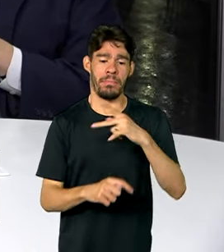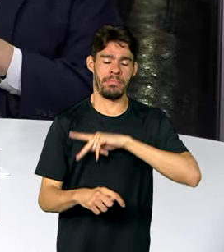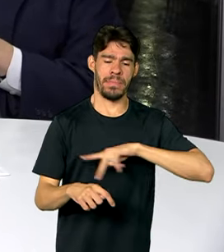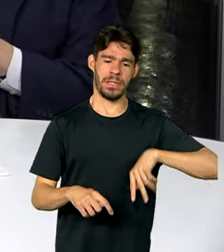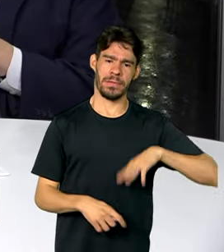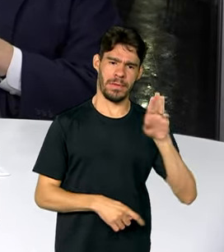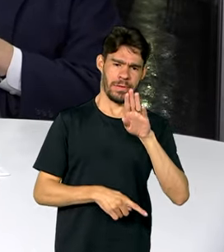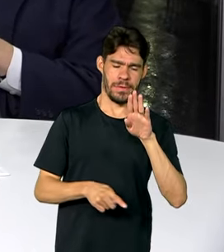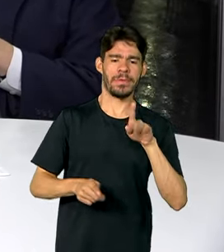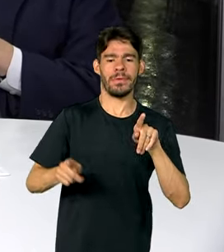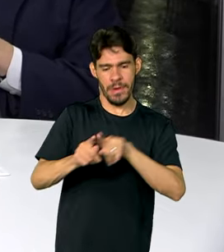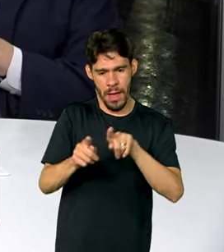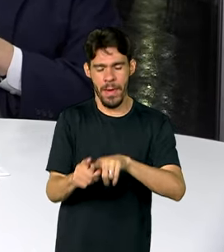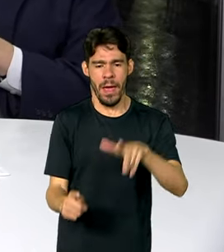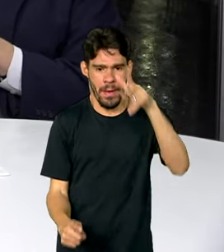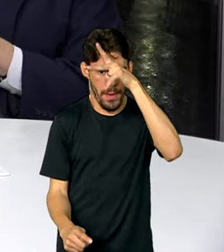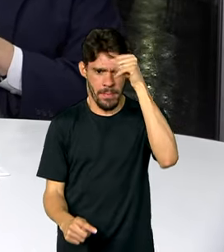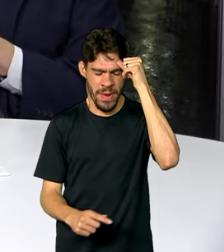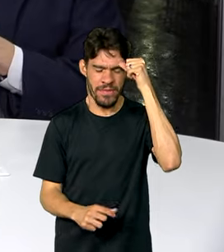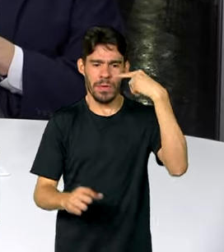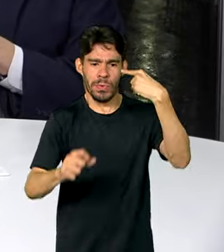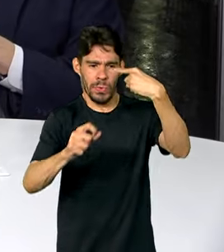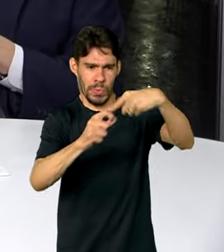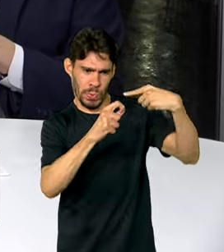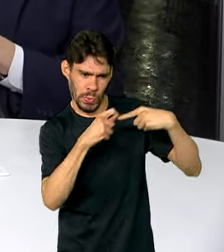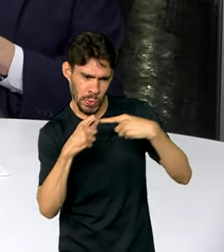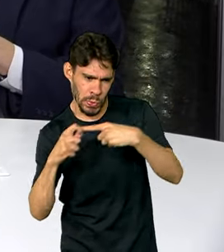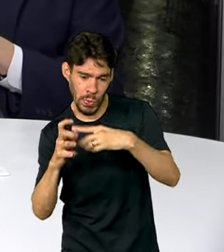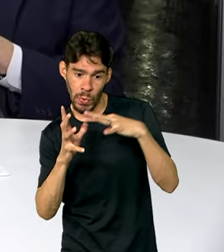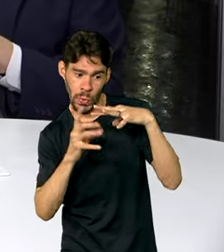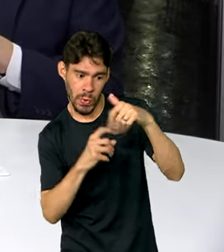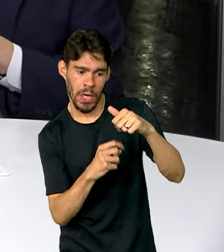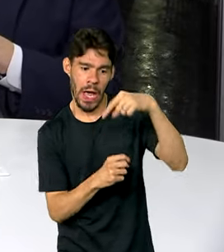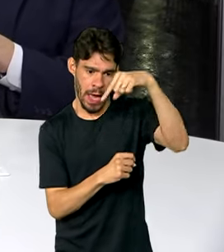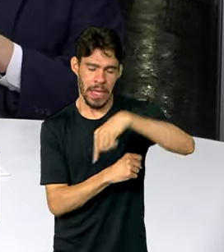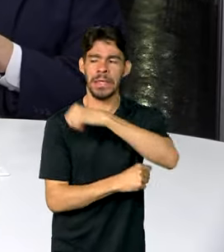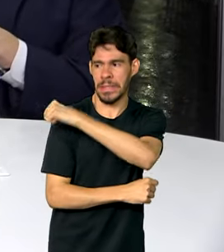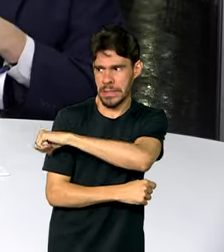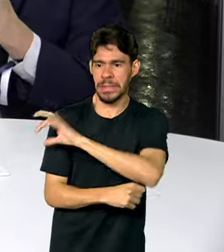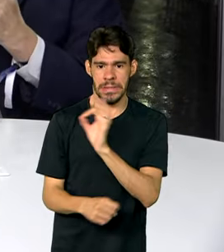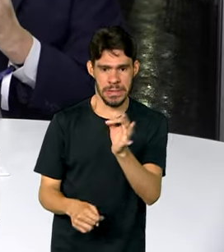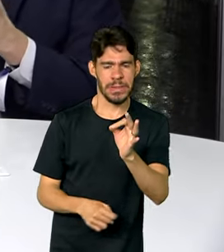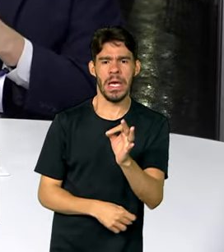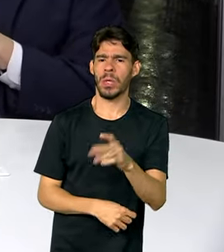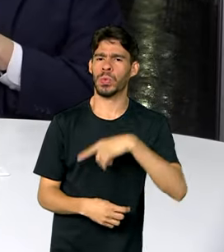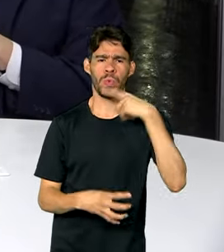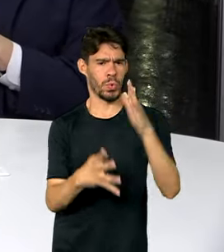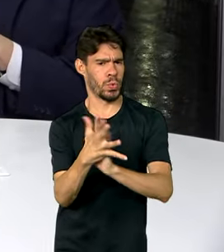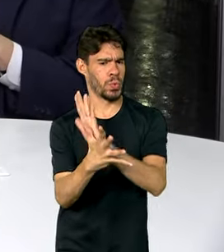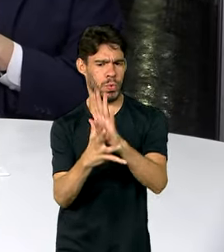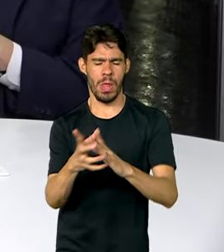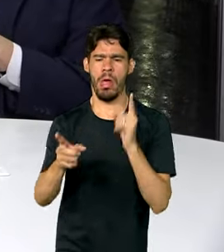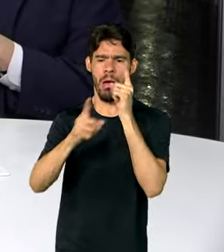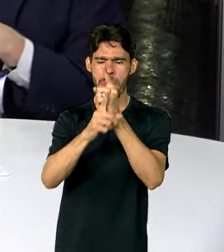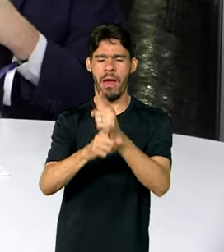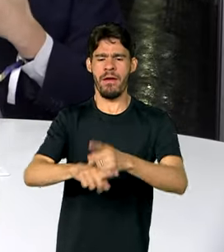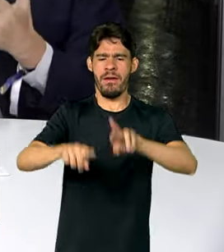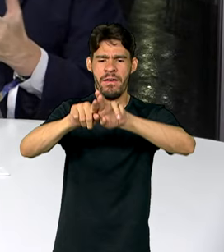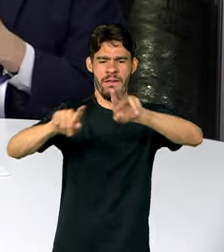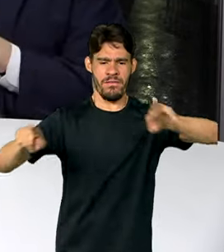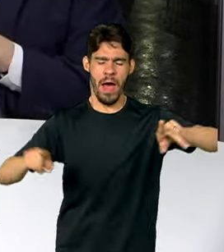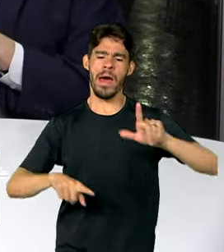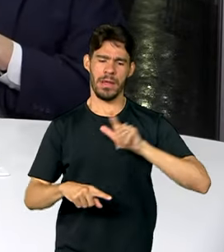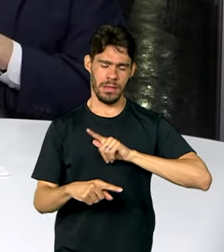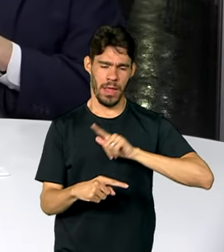também vai receber prefeitos de várias cidades do mundo aqui no Rio, né? Não tem dúvida. Aqui nós temos muitos encontros acontecendo, né? Temos